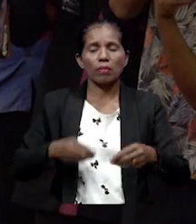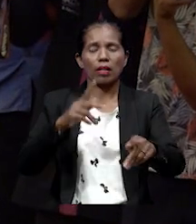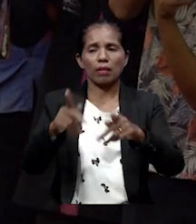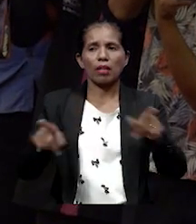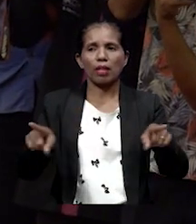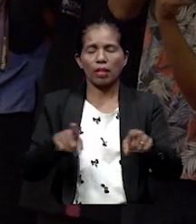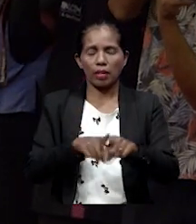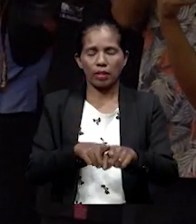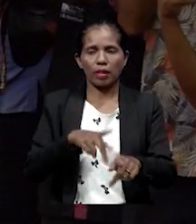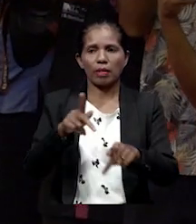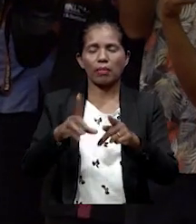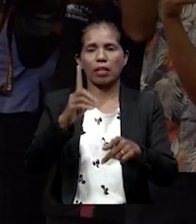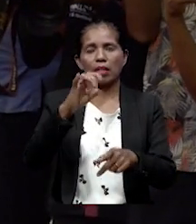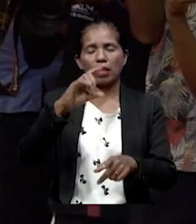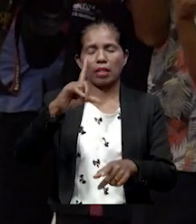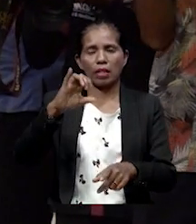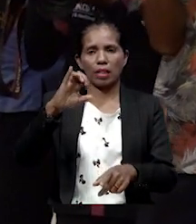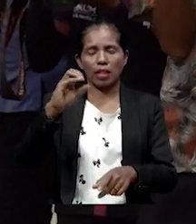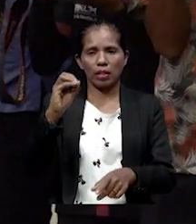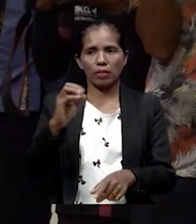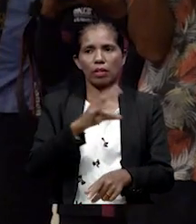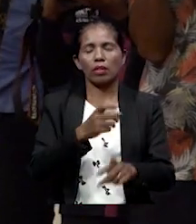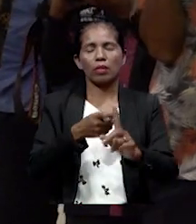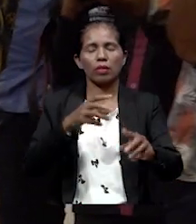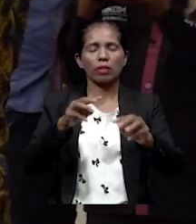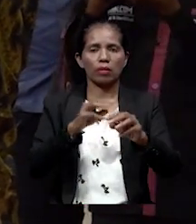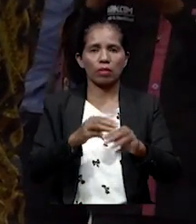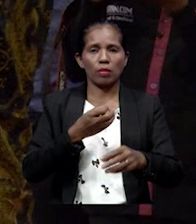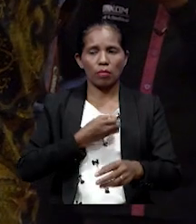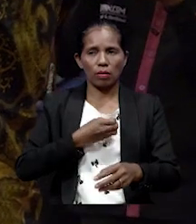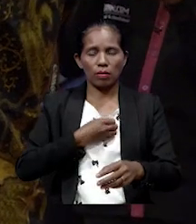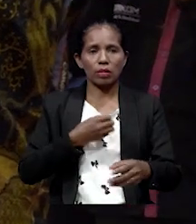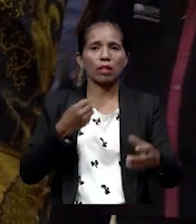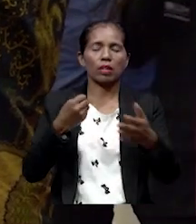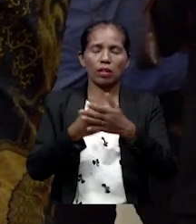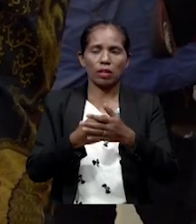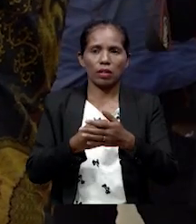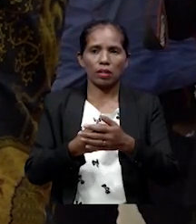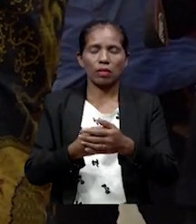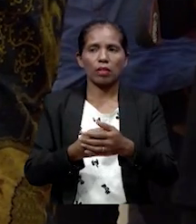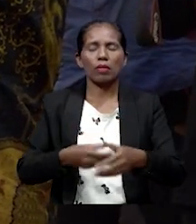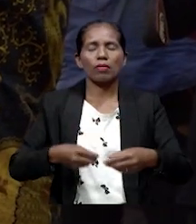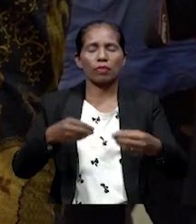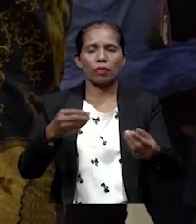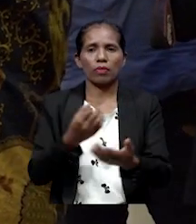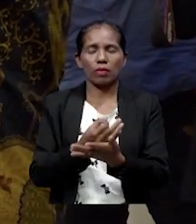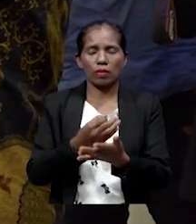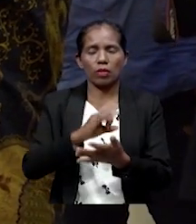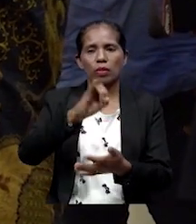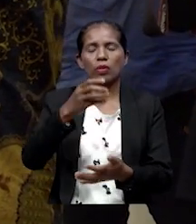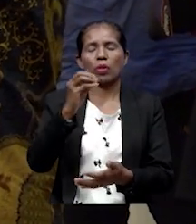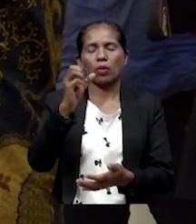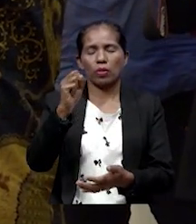Hanesang, atleta dele o Anzaquece Muzinho, russi modalidade boxing, nebe oferece medalha ao Samuting, José da Silva,